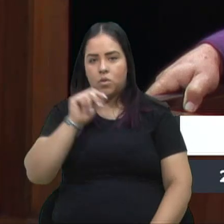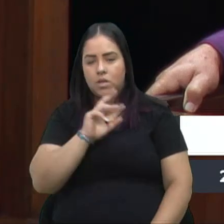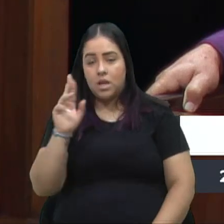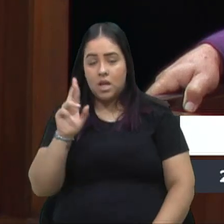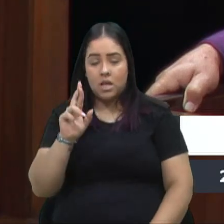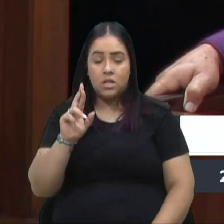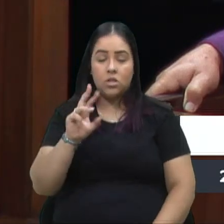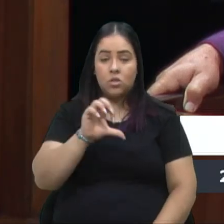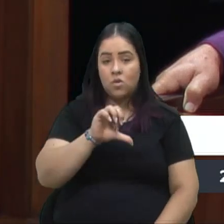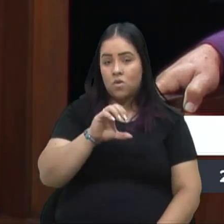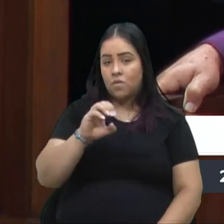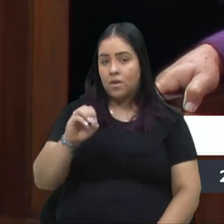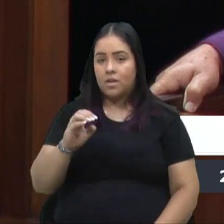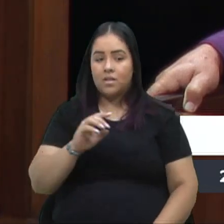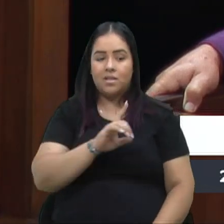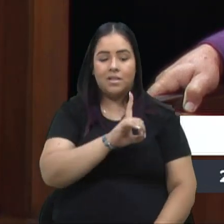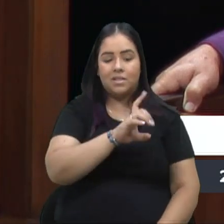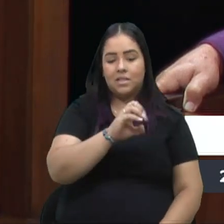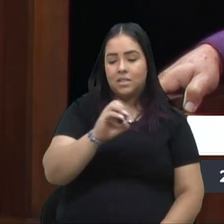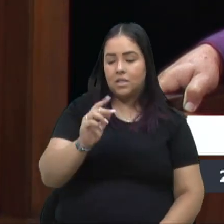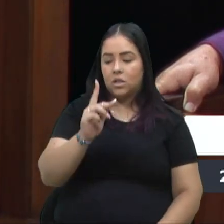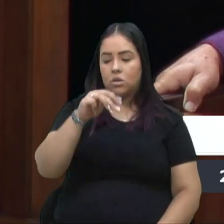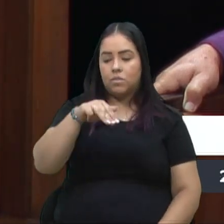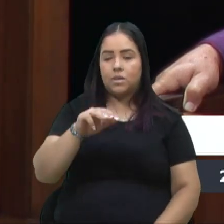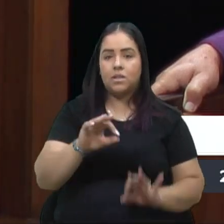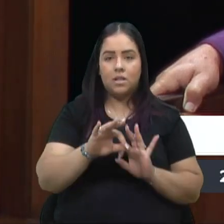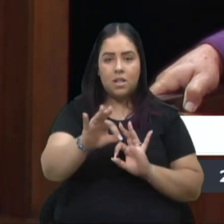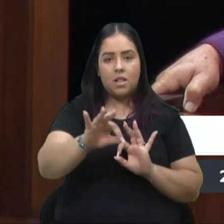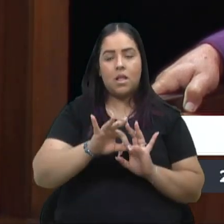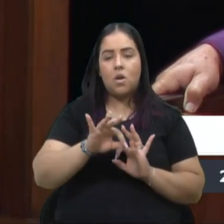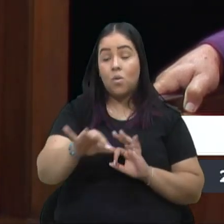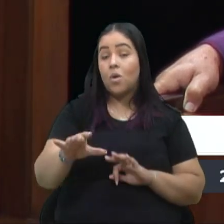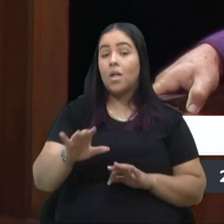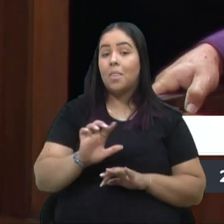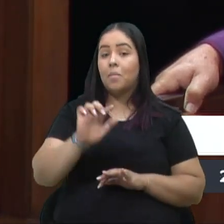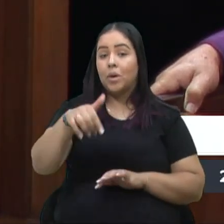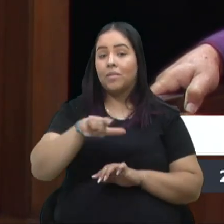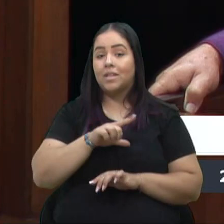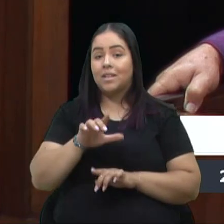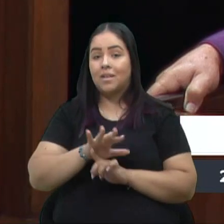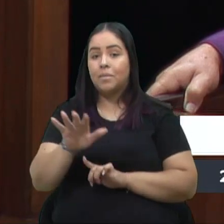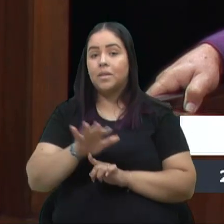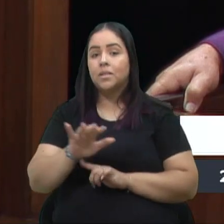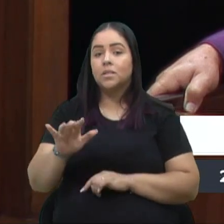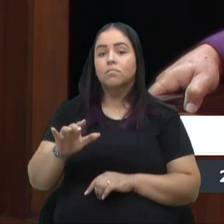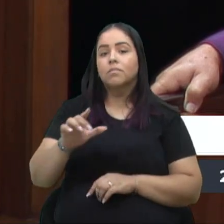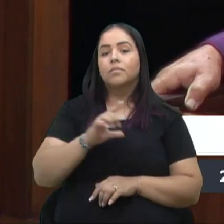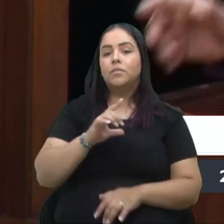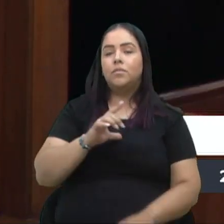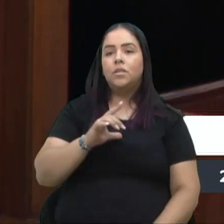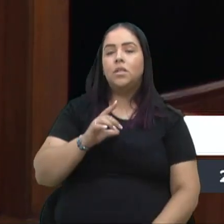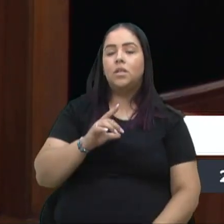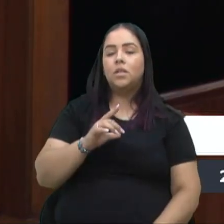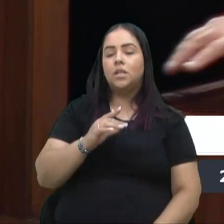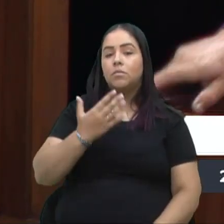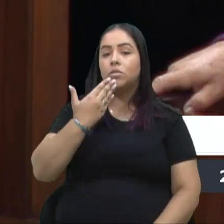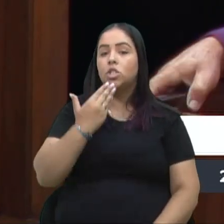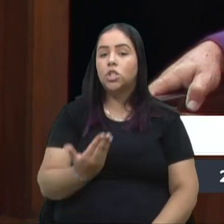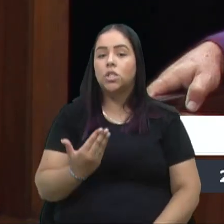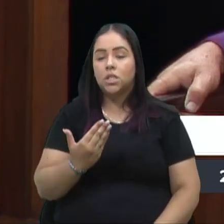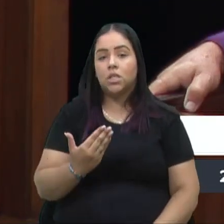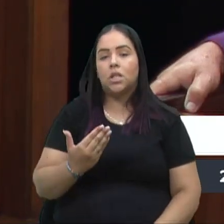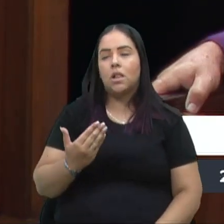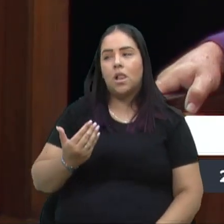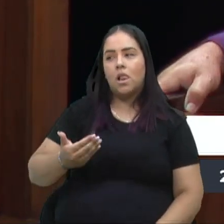100 Km da extensão de redes logo logo tem uma demanda que eu cobrei muito dele desde a minha